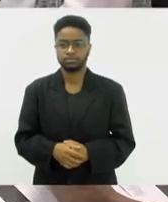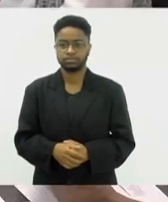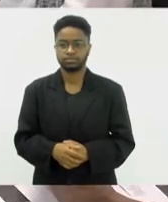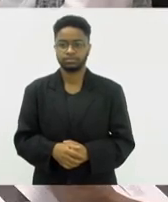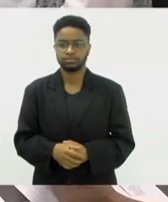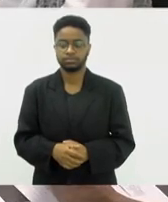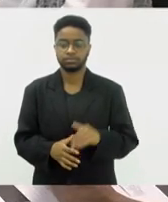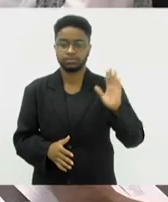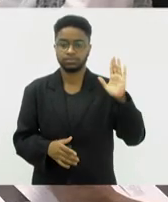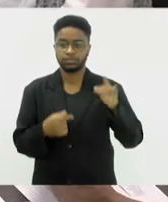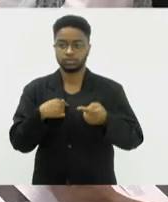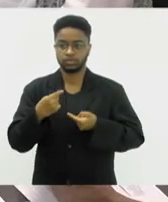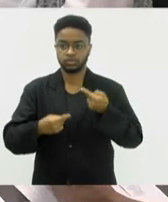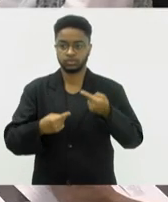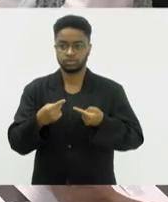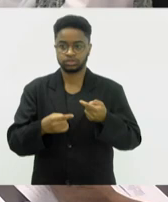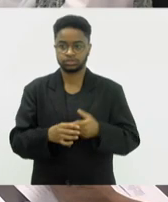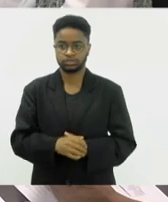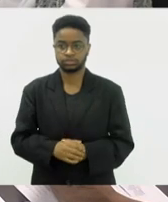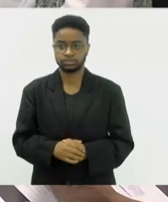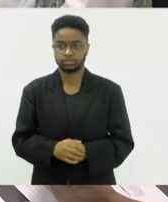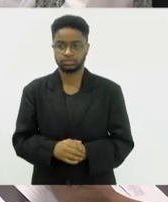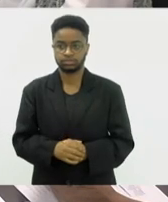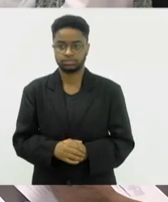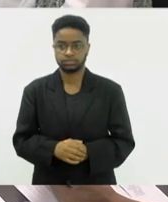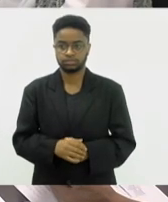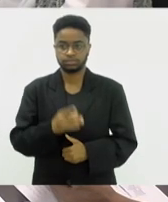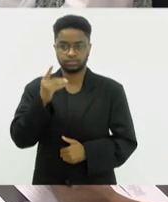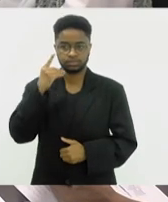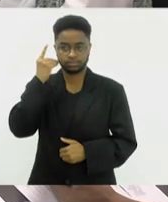Presidente, para discutir. Para discutir,